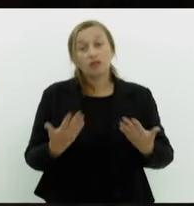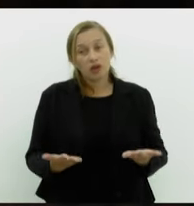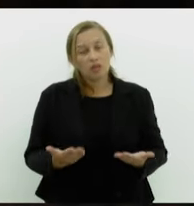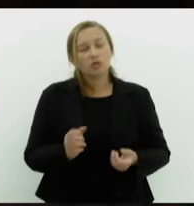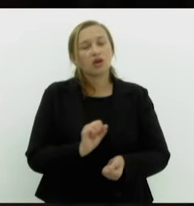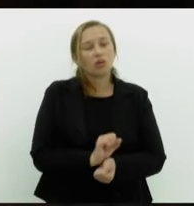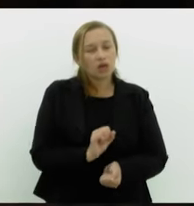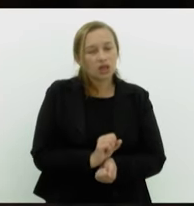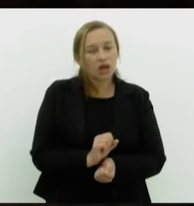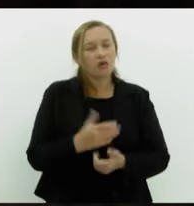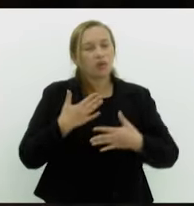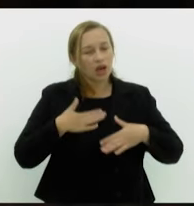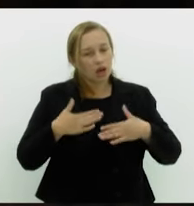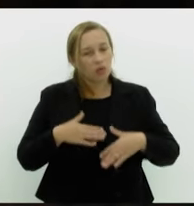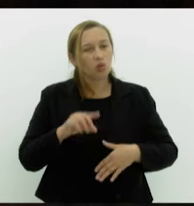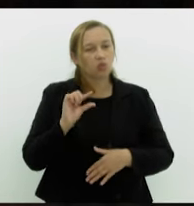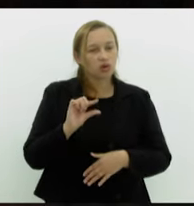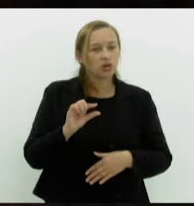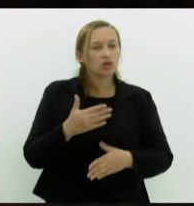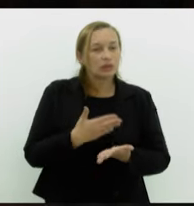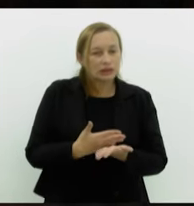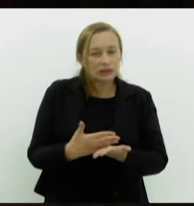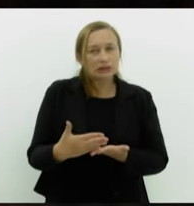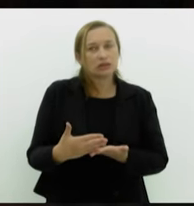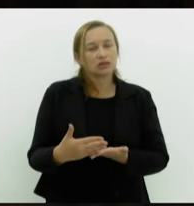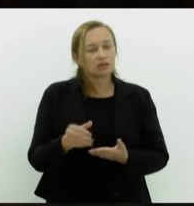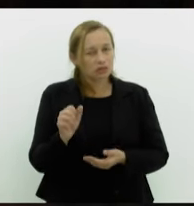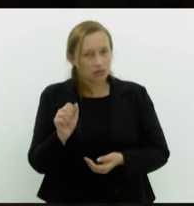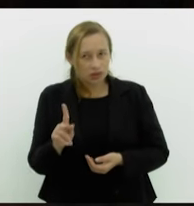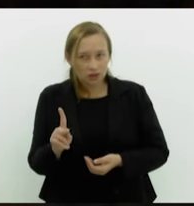momento, vamos esfriar um pouquinho, nós estamos começando,